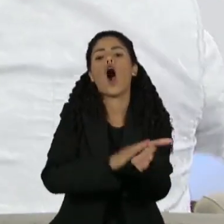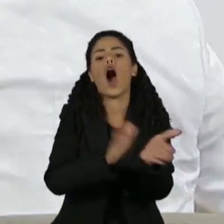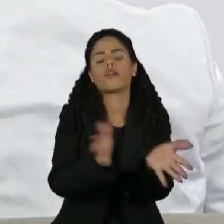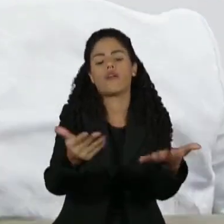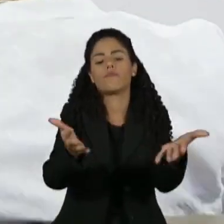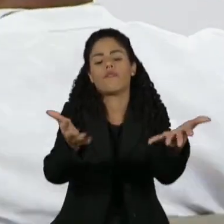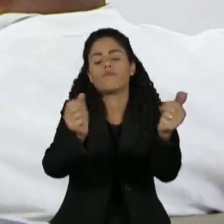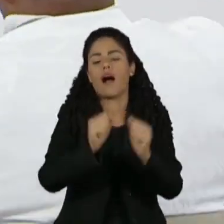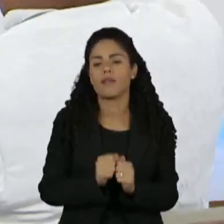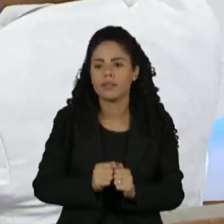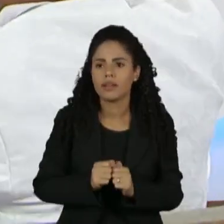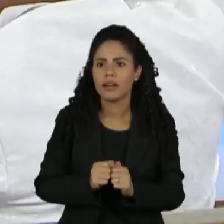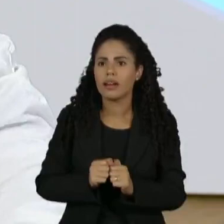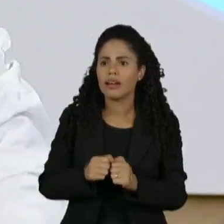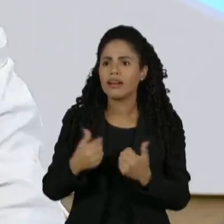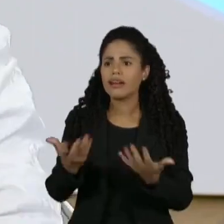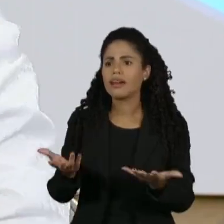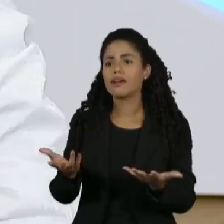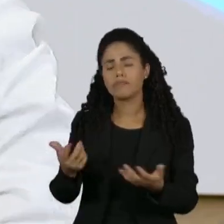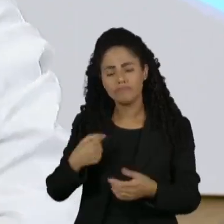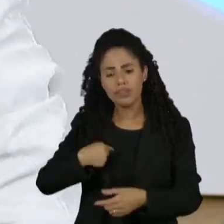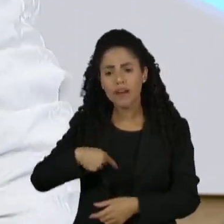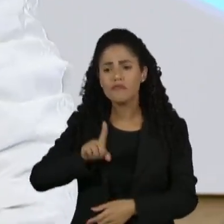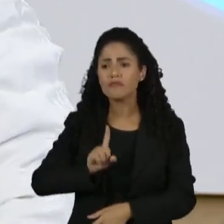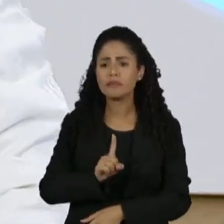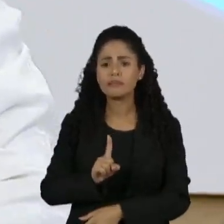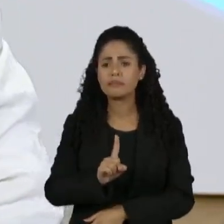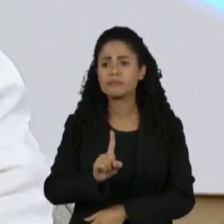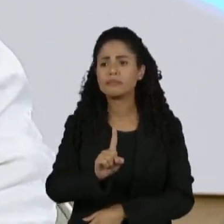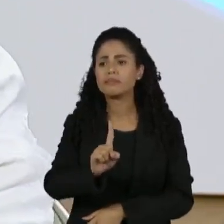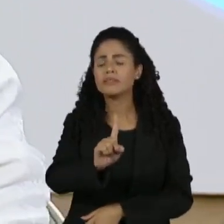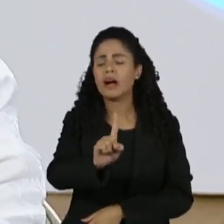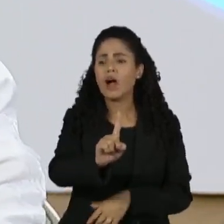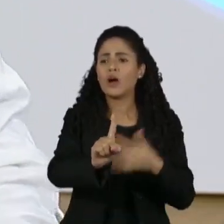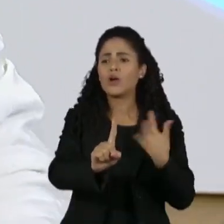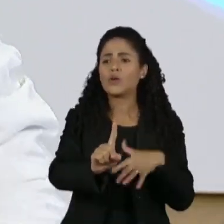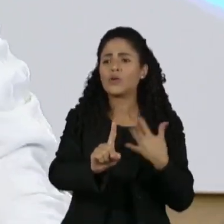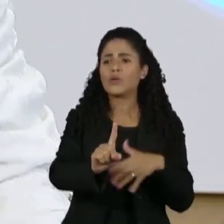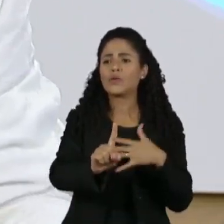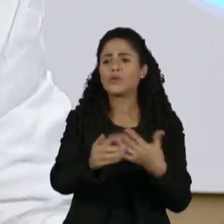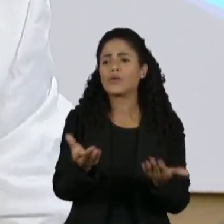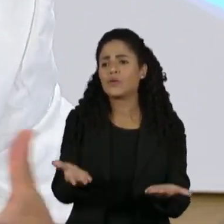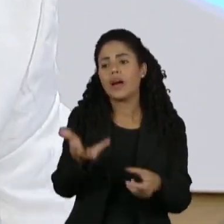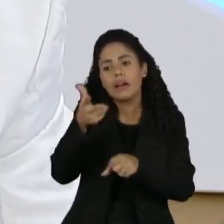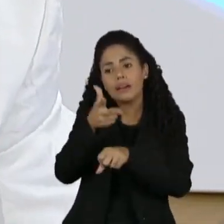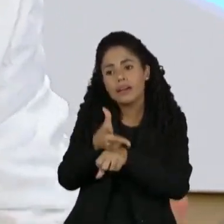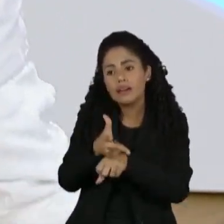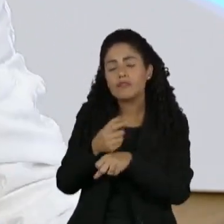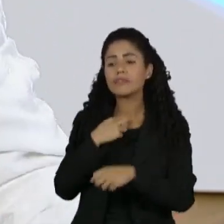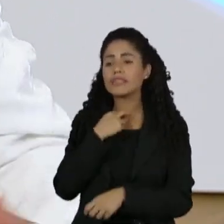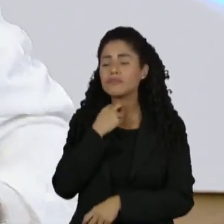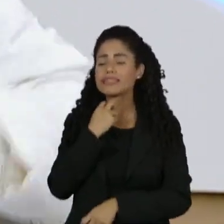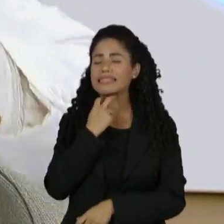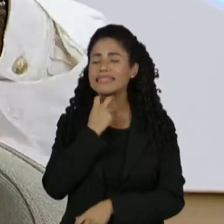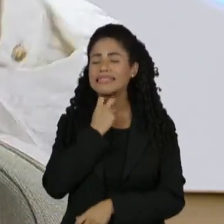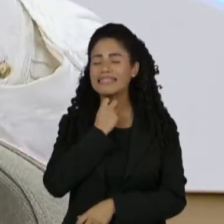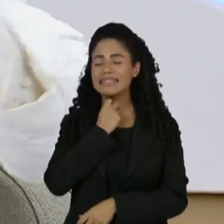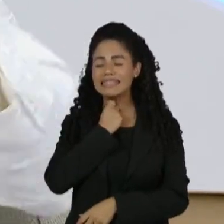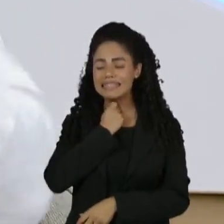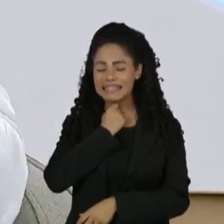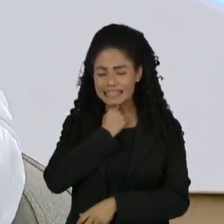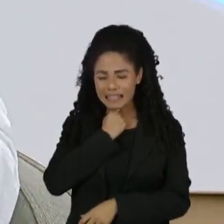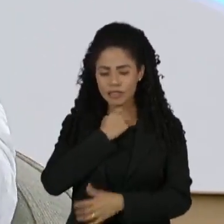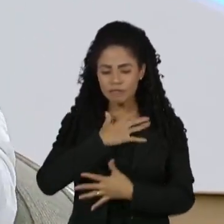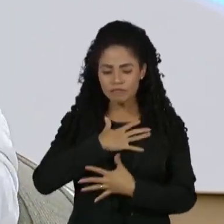pronto aí eu eu fui gravar conheci de Silvinho Fui gravar cara com aquela voz e com toda aquela